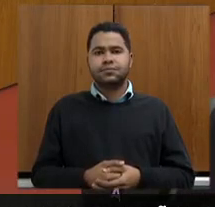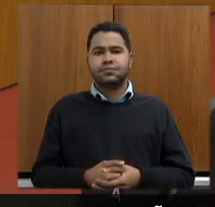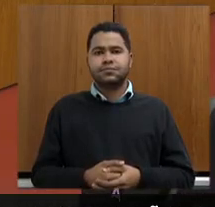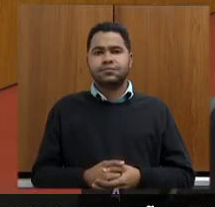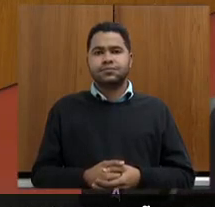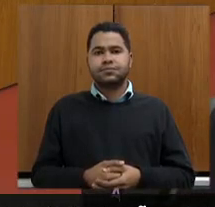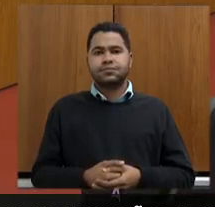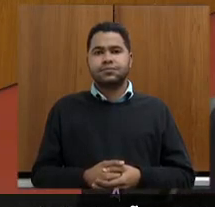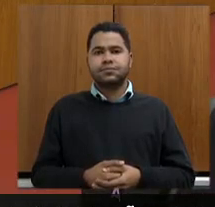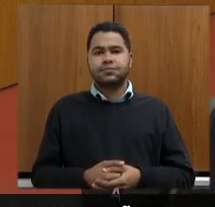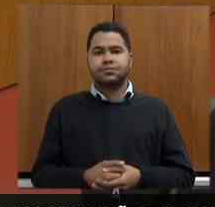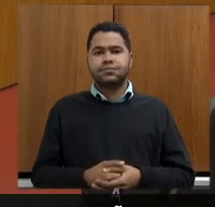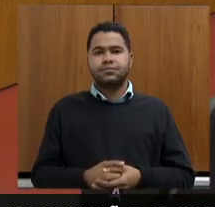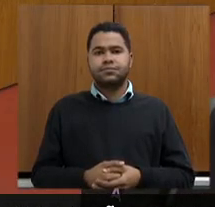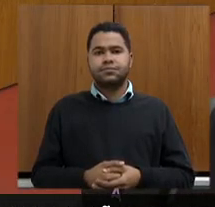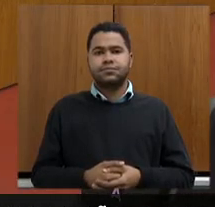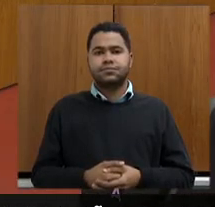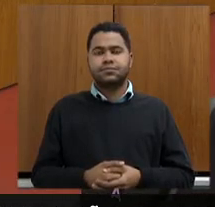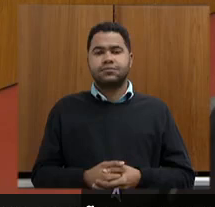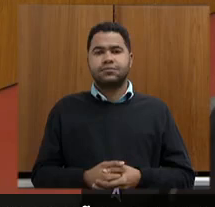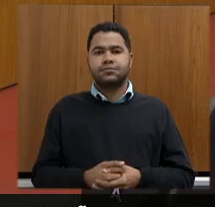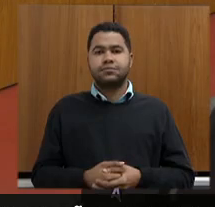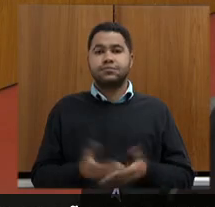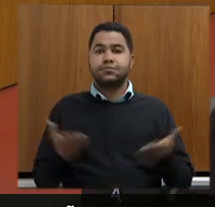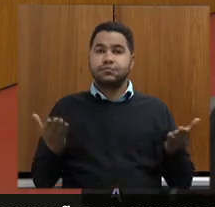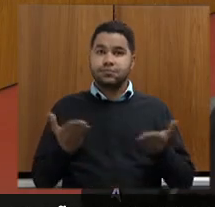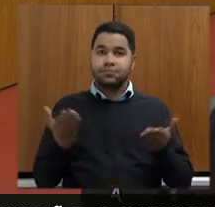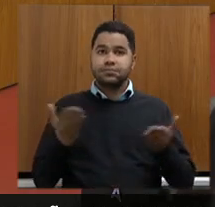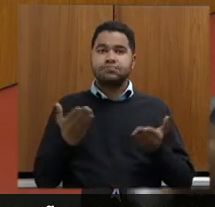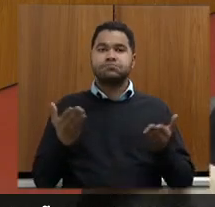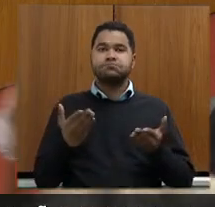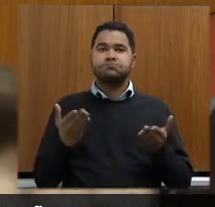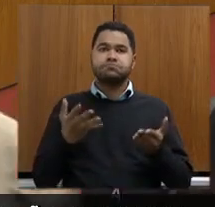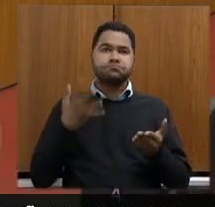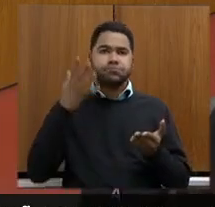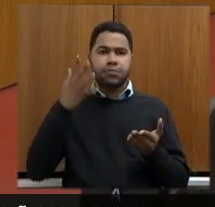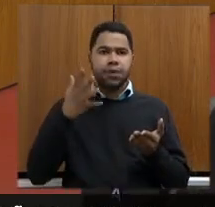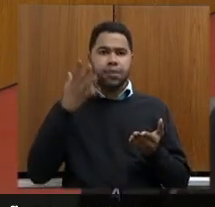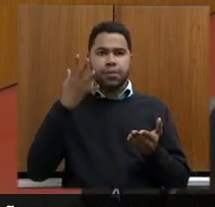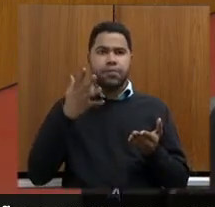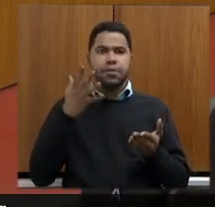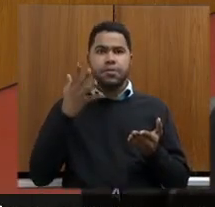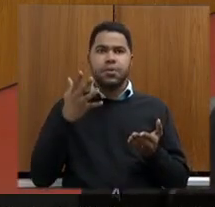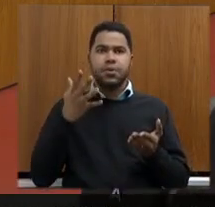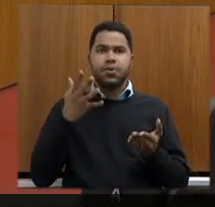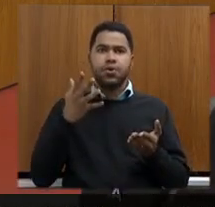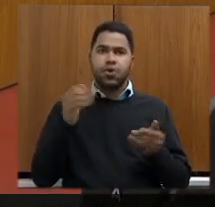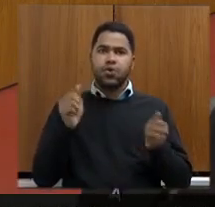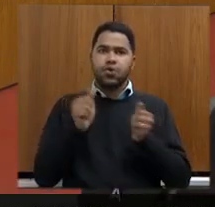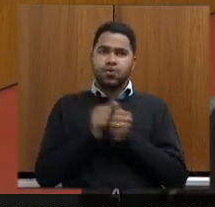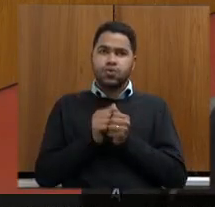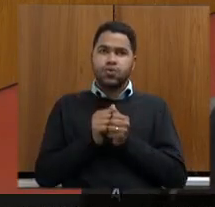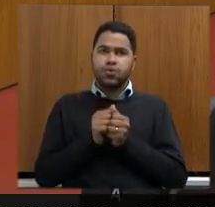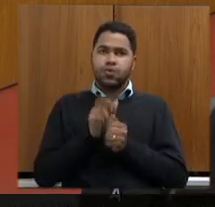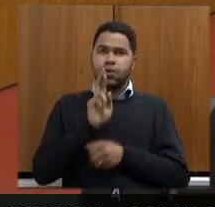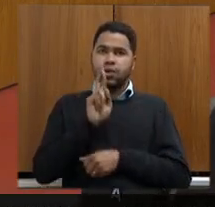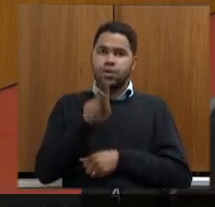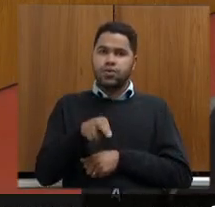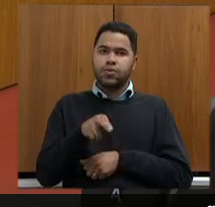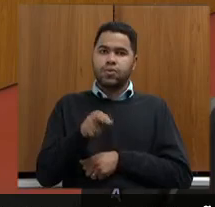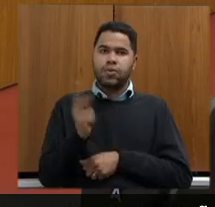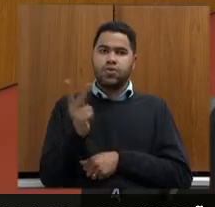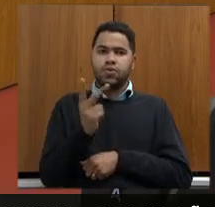é uma palavra agora pode fazer junto com a respostas